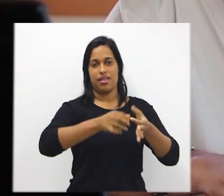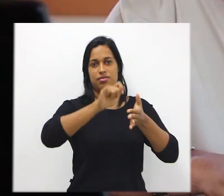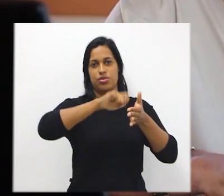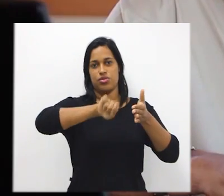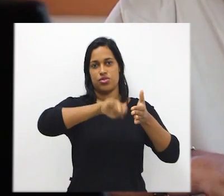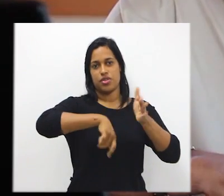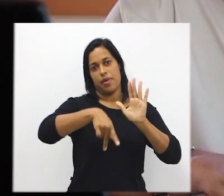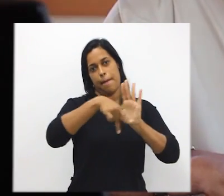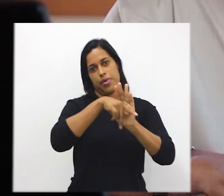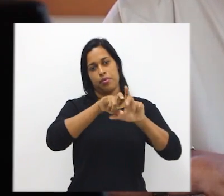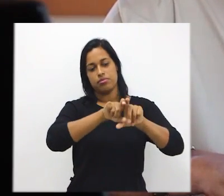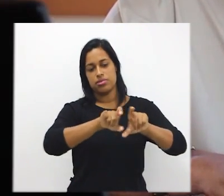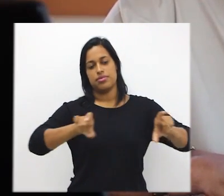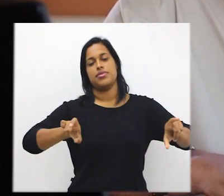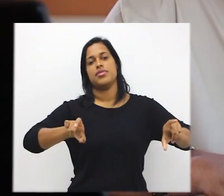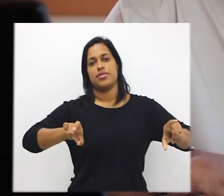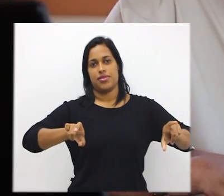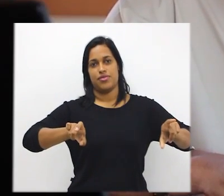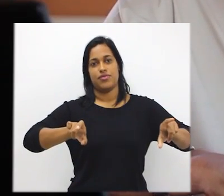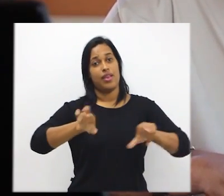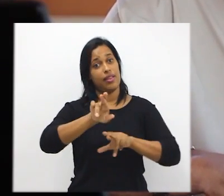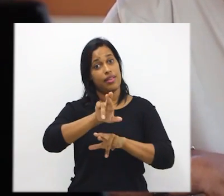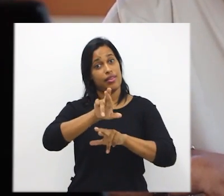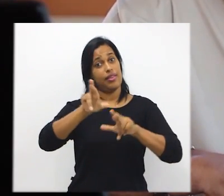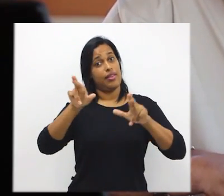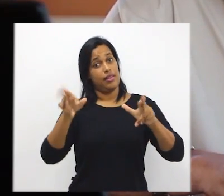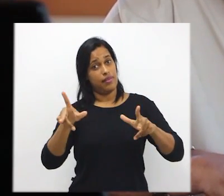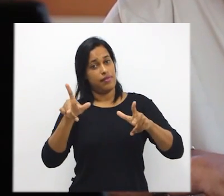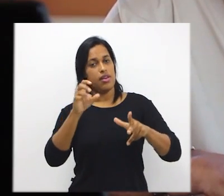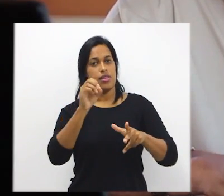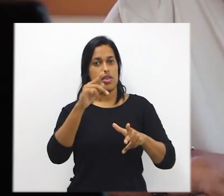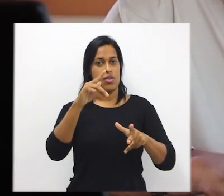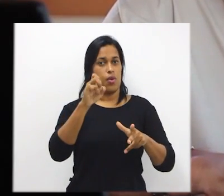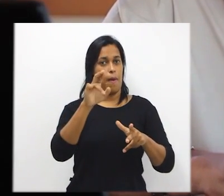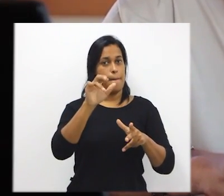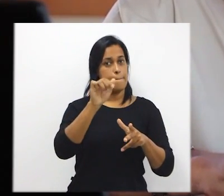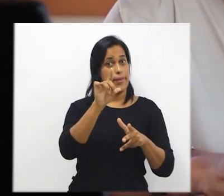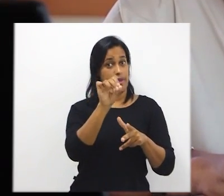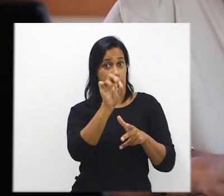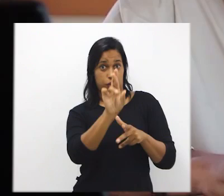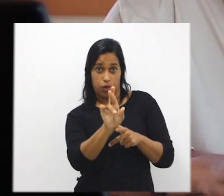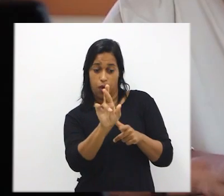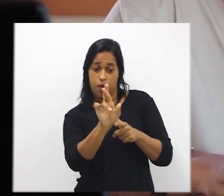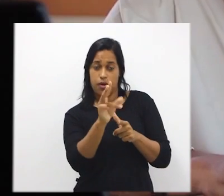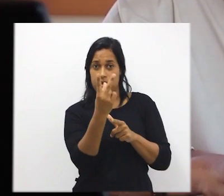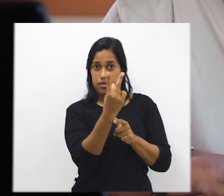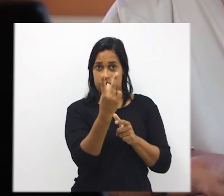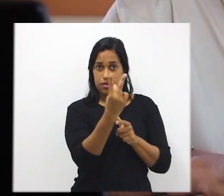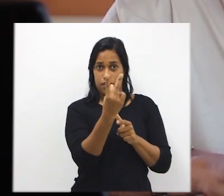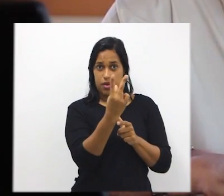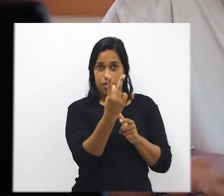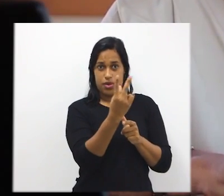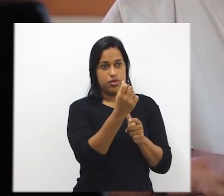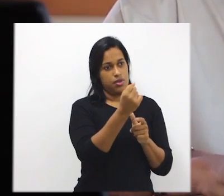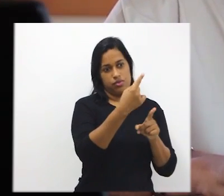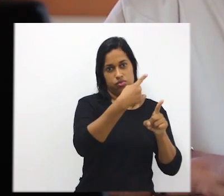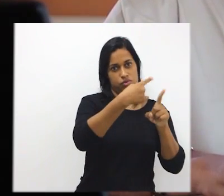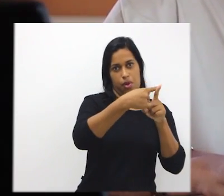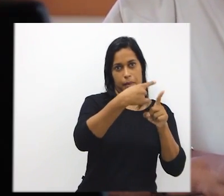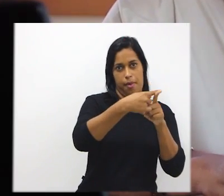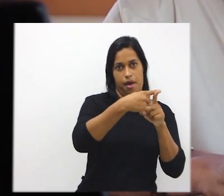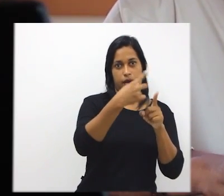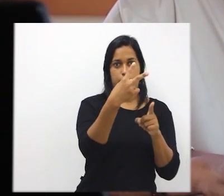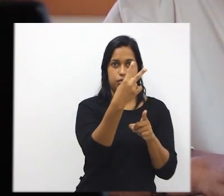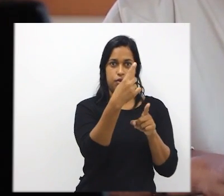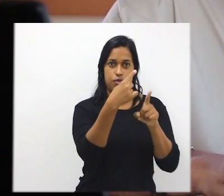essas funções. Diferente do operador, que fica entre os dois elementos, né? Se eu quiser somar 2